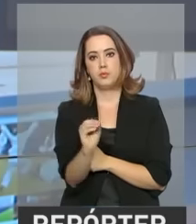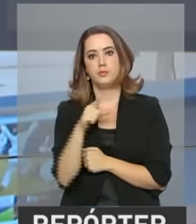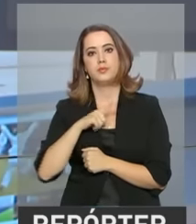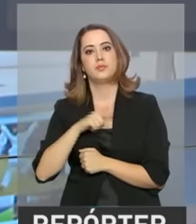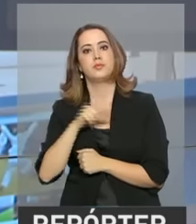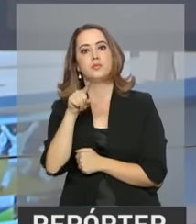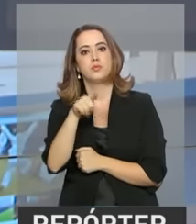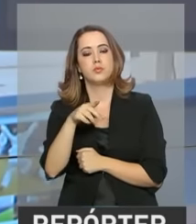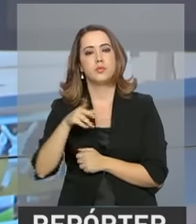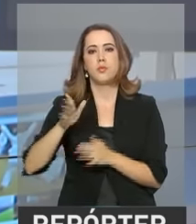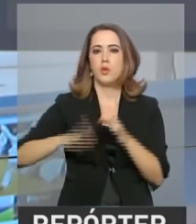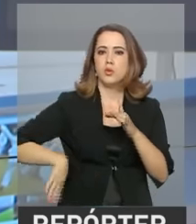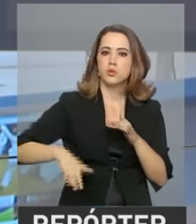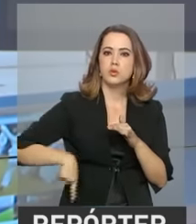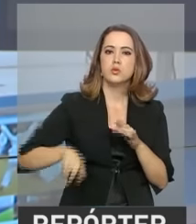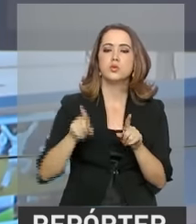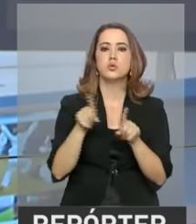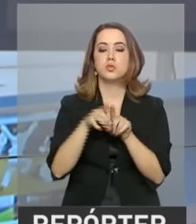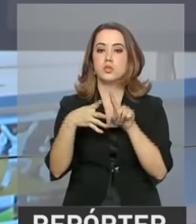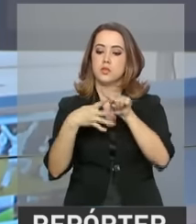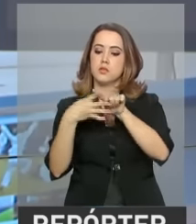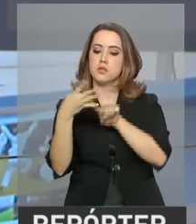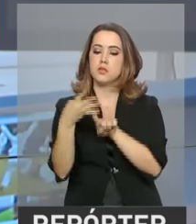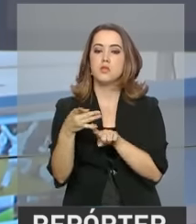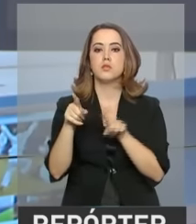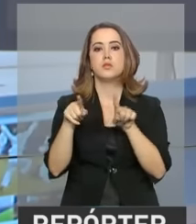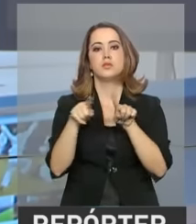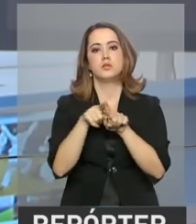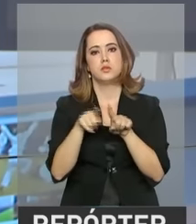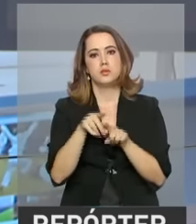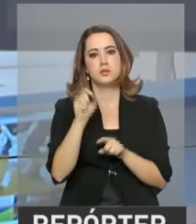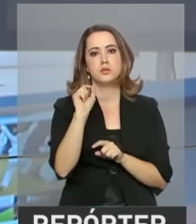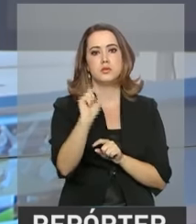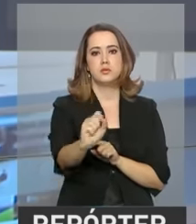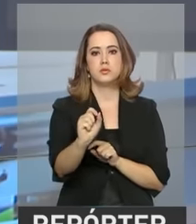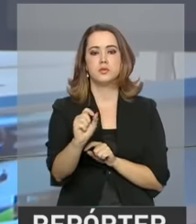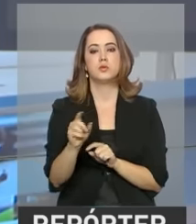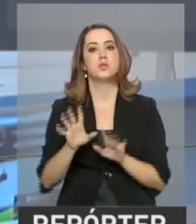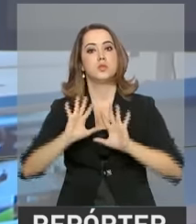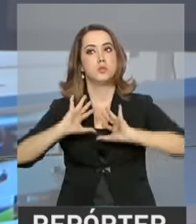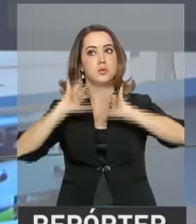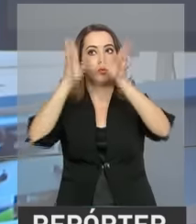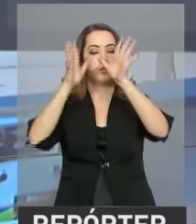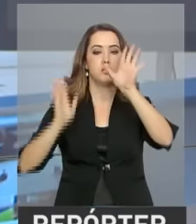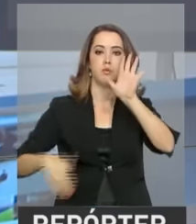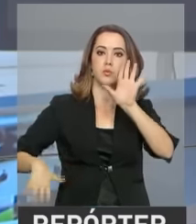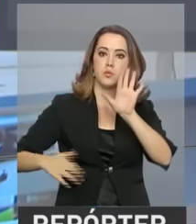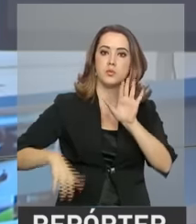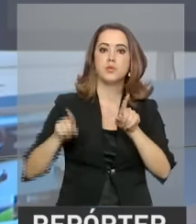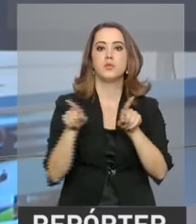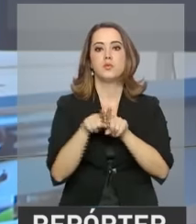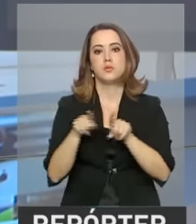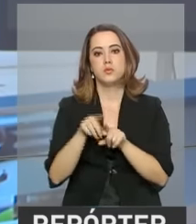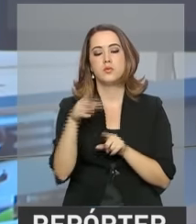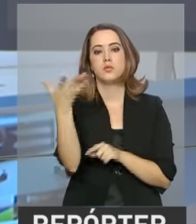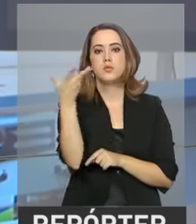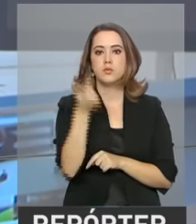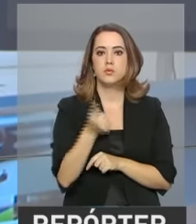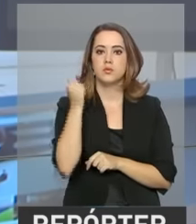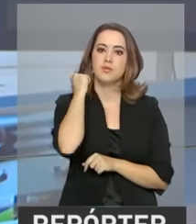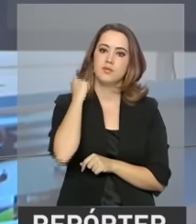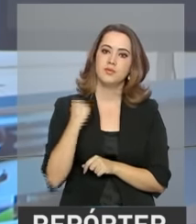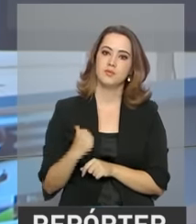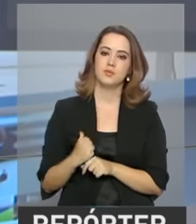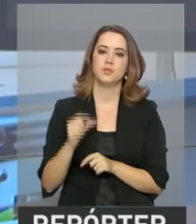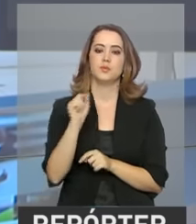Leonardo de Deus, Marcelo Quereguini, Nicolas Oliveira e Thiago Pereira. No vôlei de praia, Maria Elisa Antonelli vai receber o